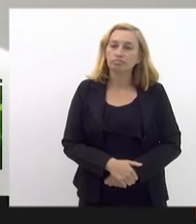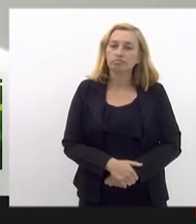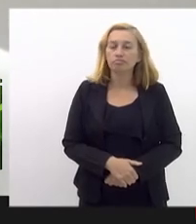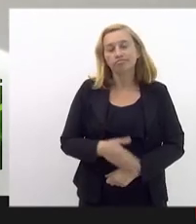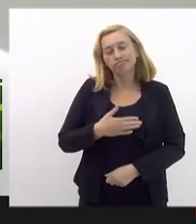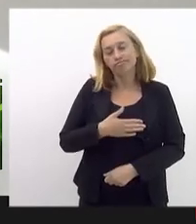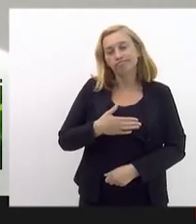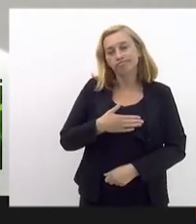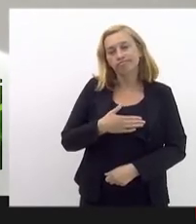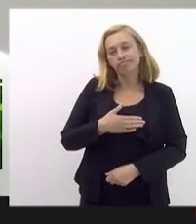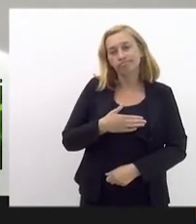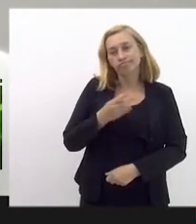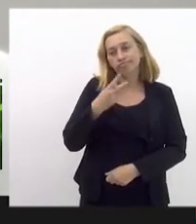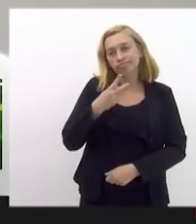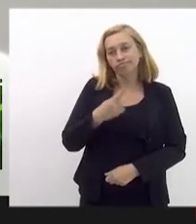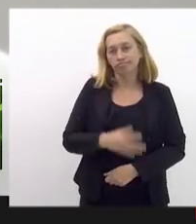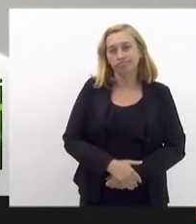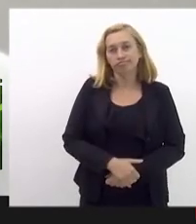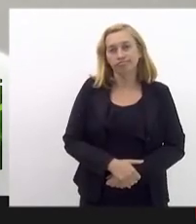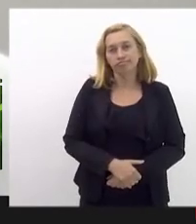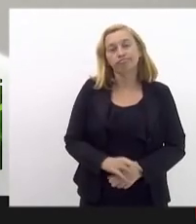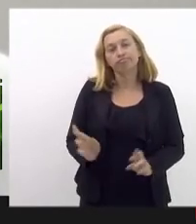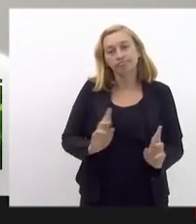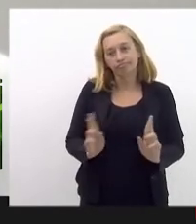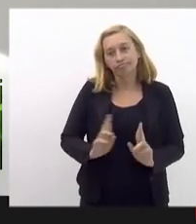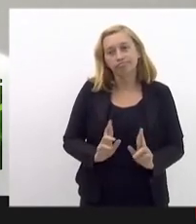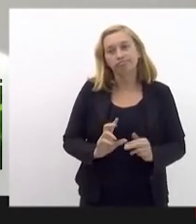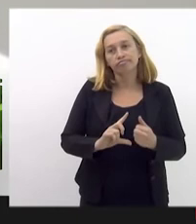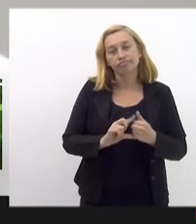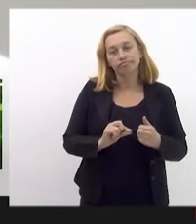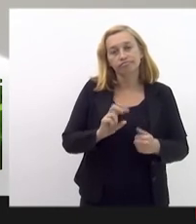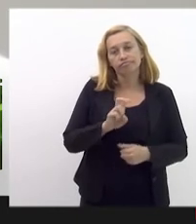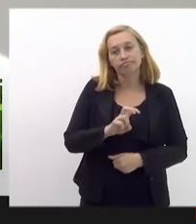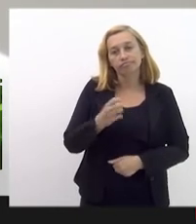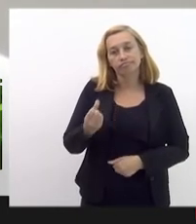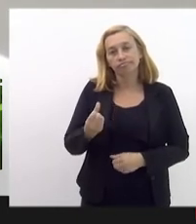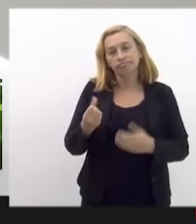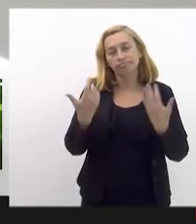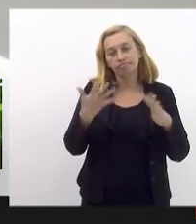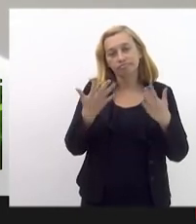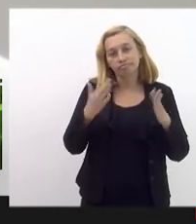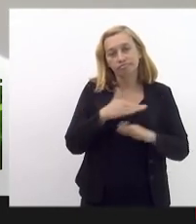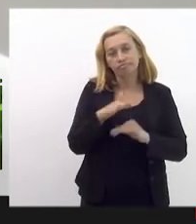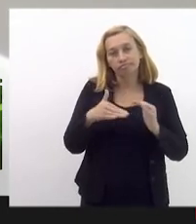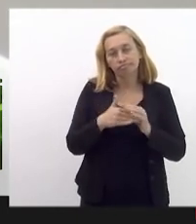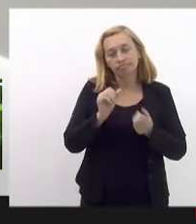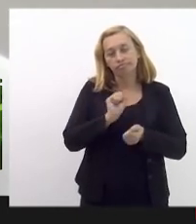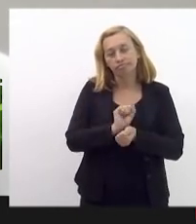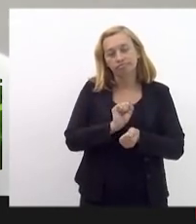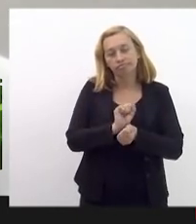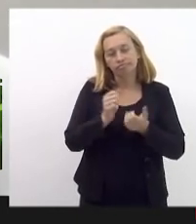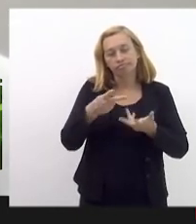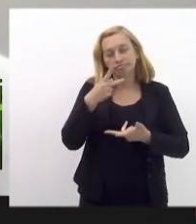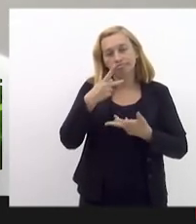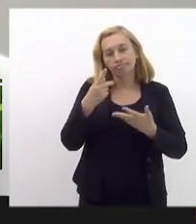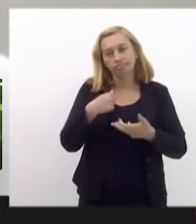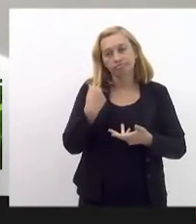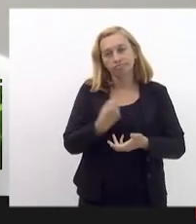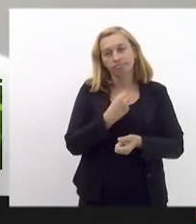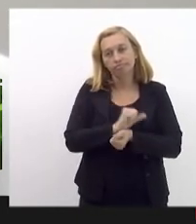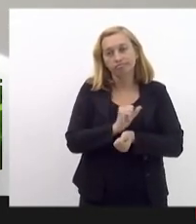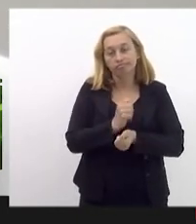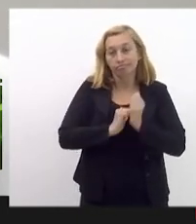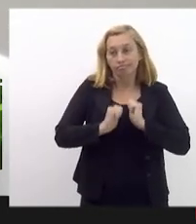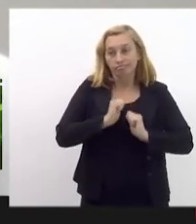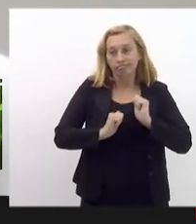gostaria de ressaltar, só com relação ao artigo 56. Parabenizar a todos e dizer que estamos aguardando ansiosamente